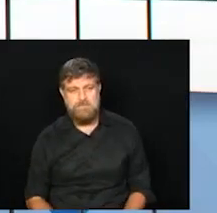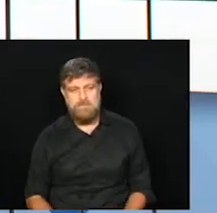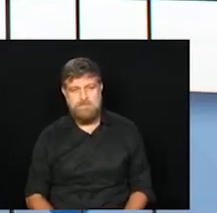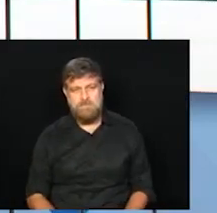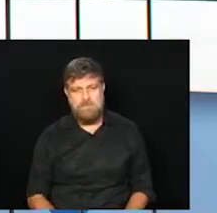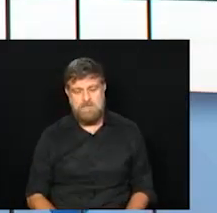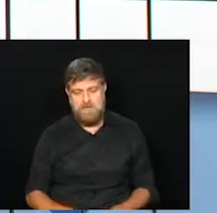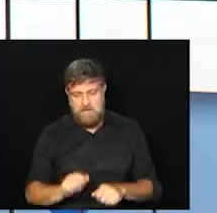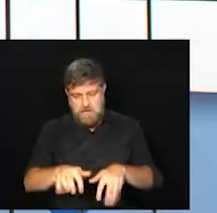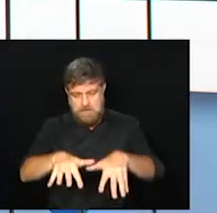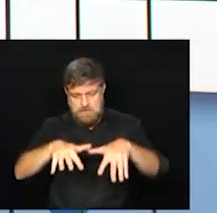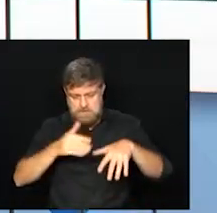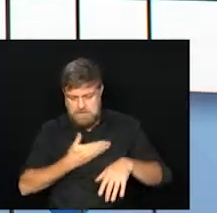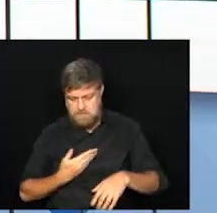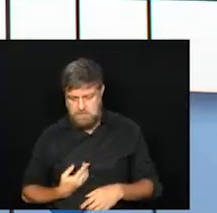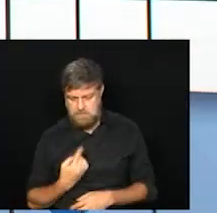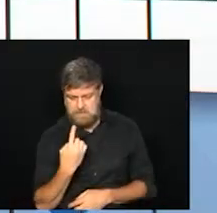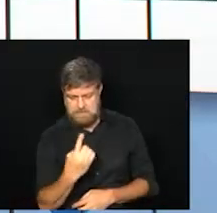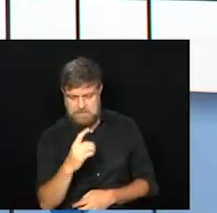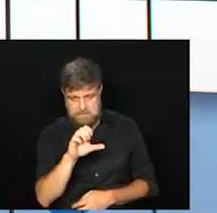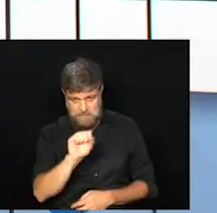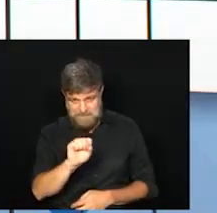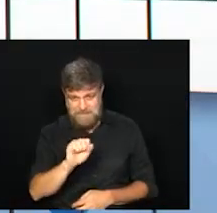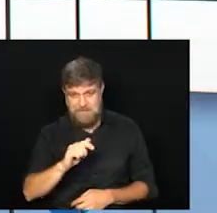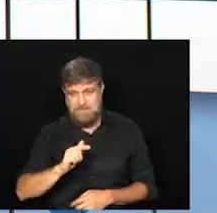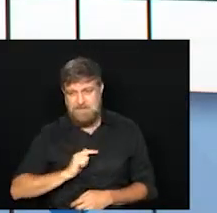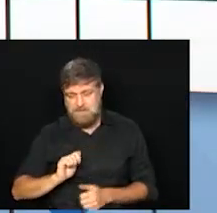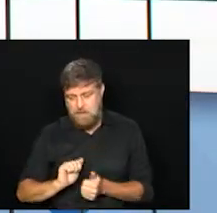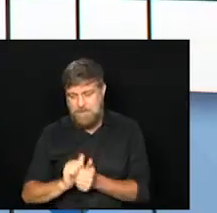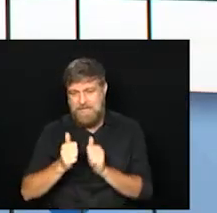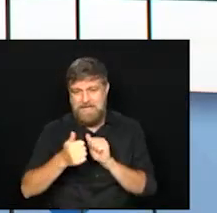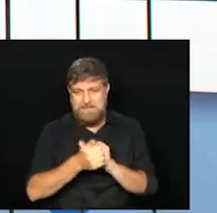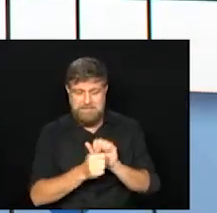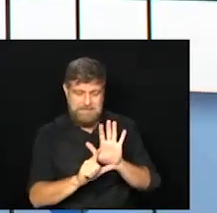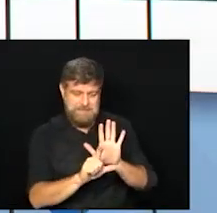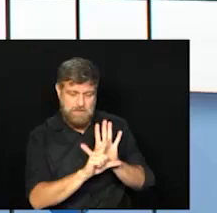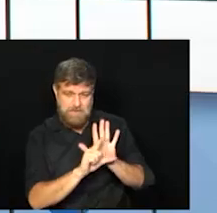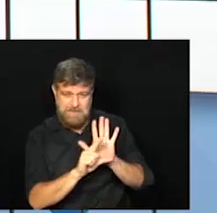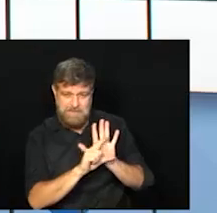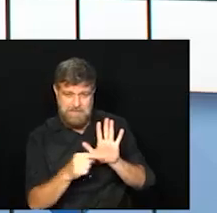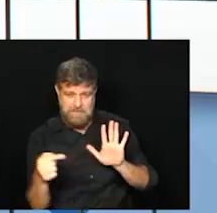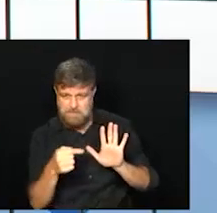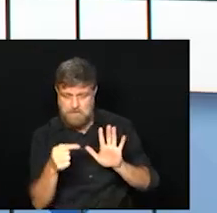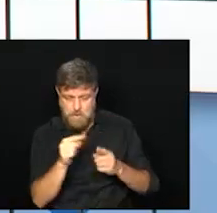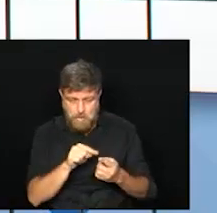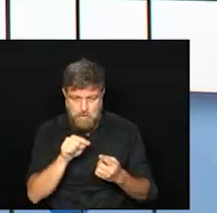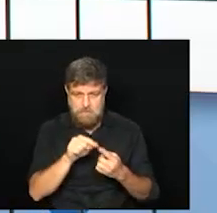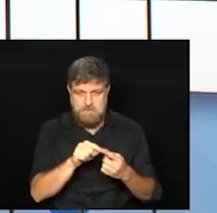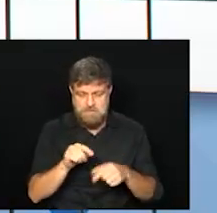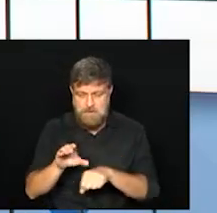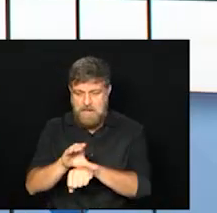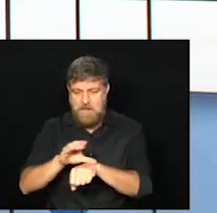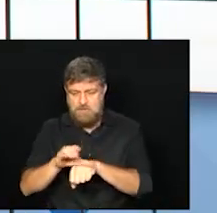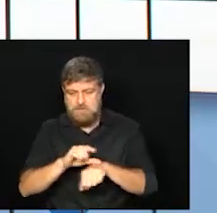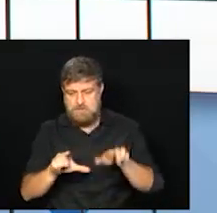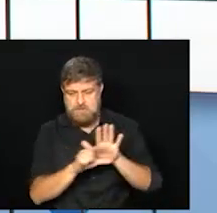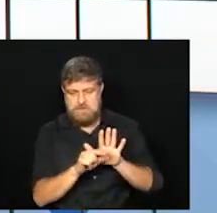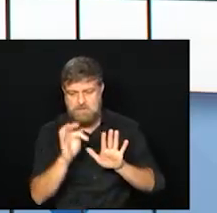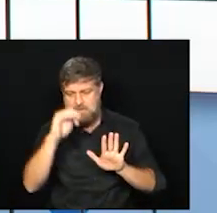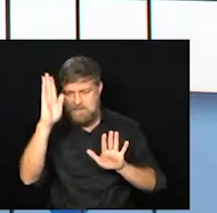18ª audiência pública, nós temos aí uma adequação à lei orgânica para ajustá-la à Constituição